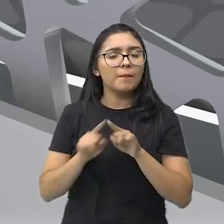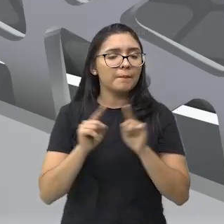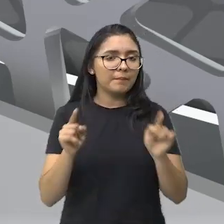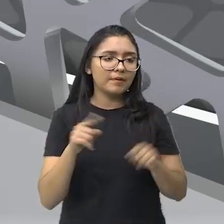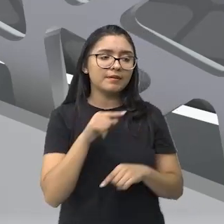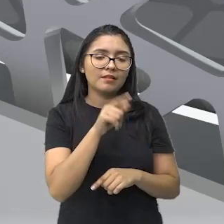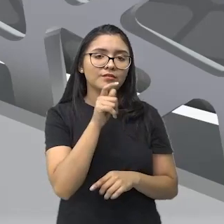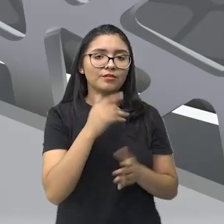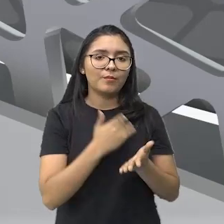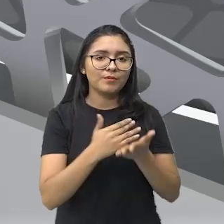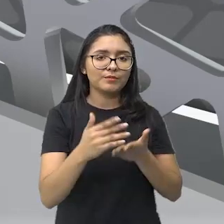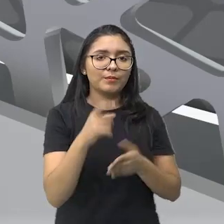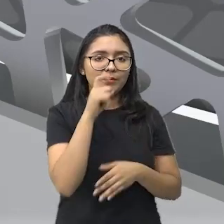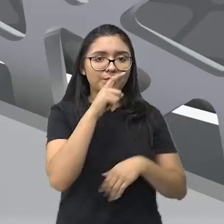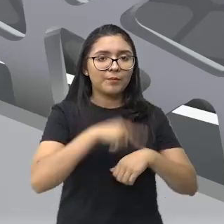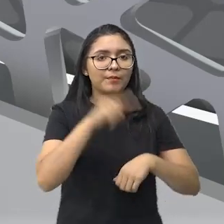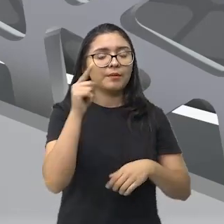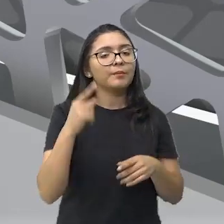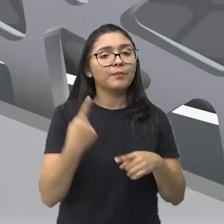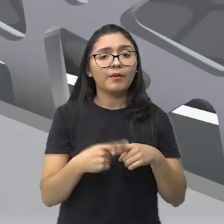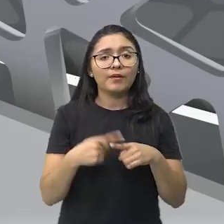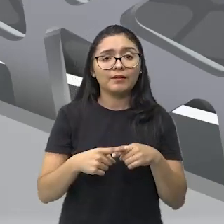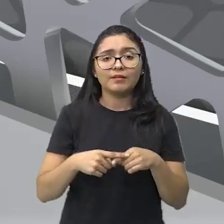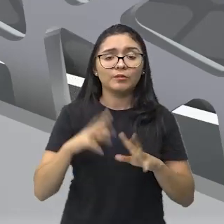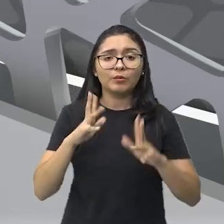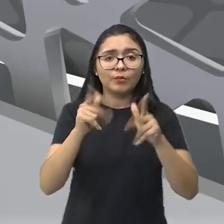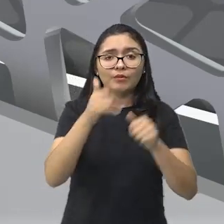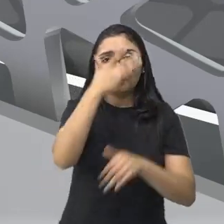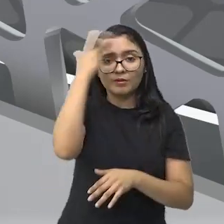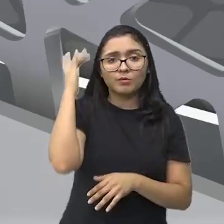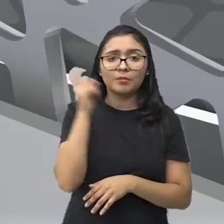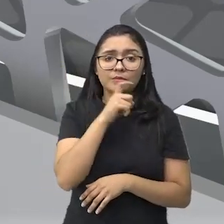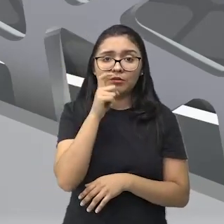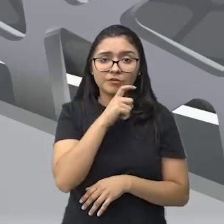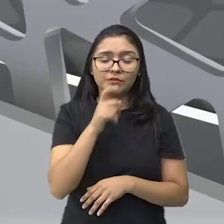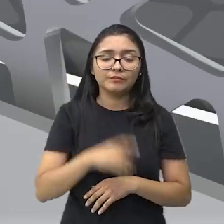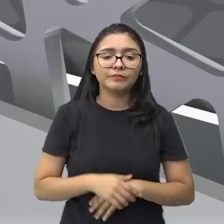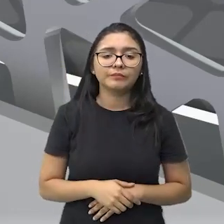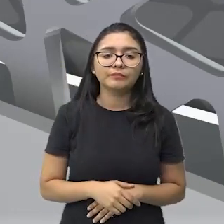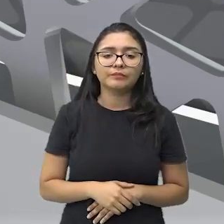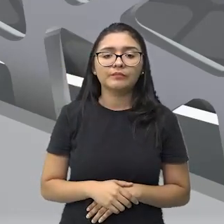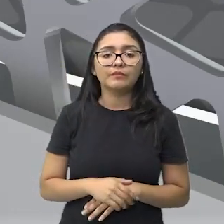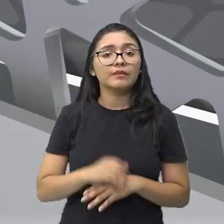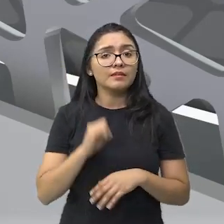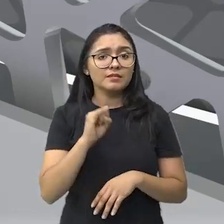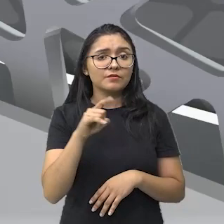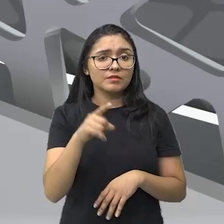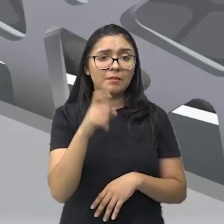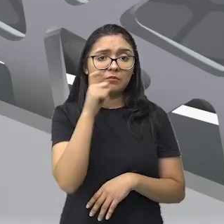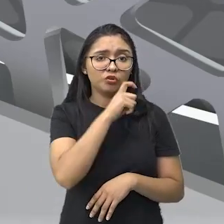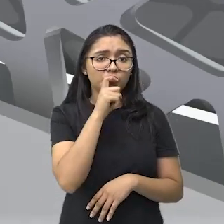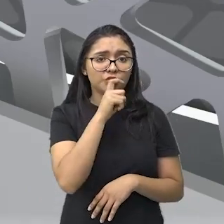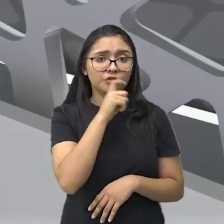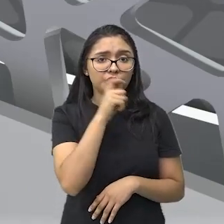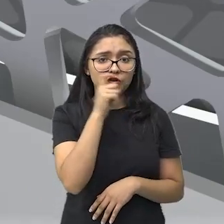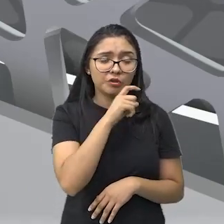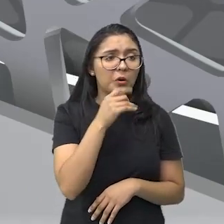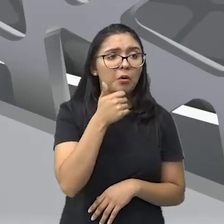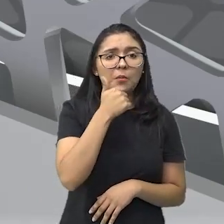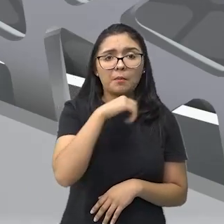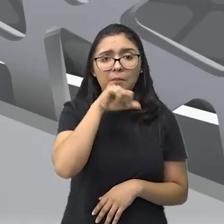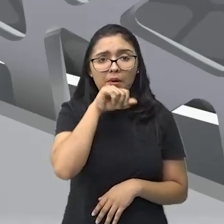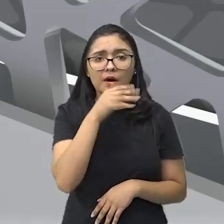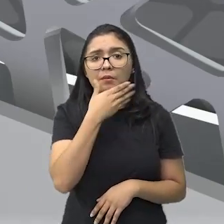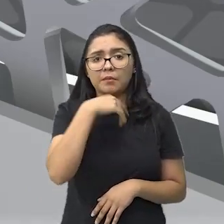mundo que nunca mentiu, certo? Então, quando você conta uma mentira para uma outra pessoa, ou para o pai,